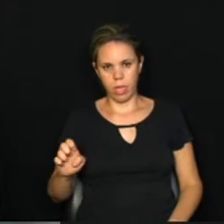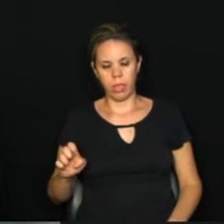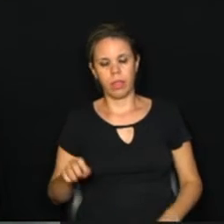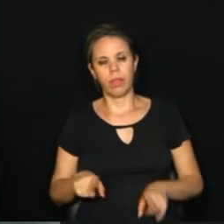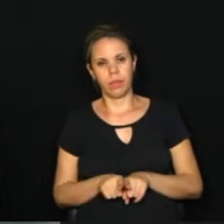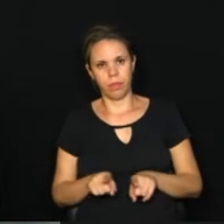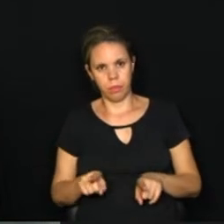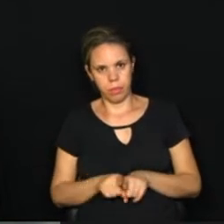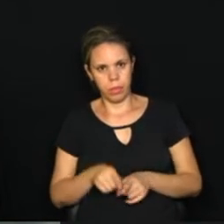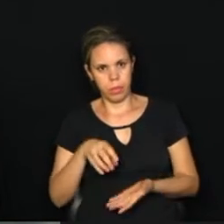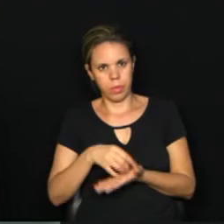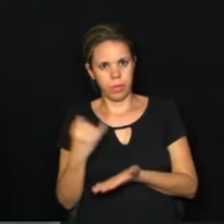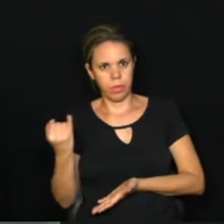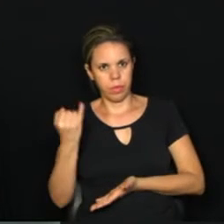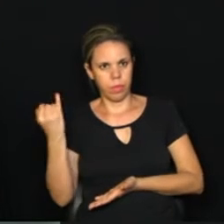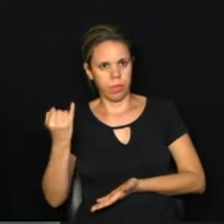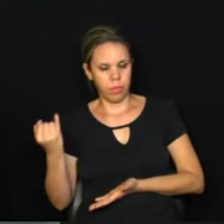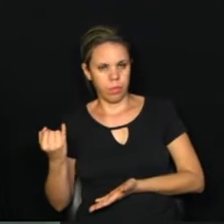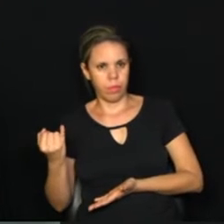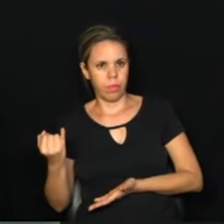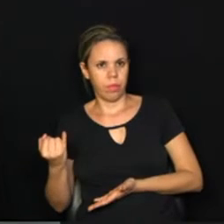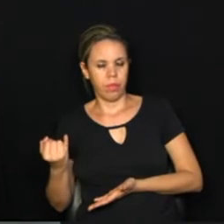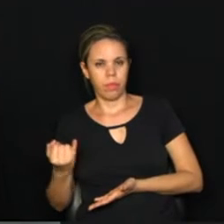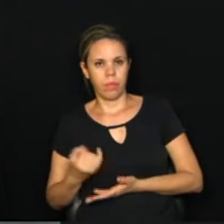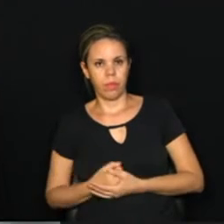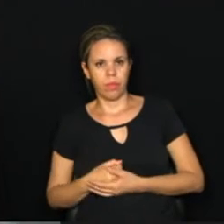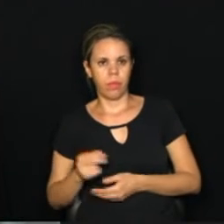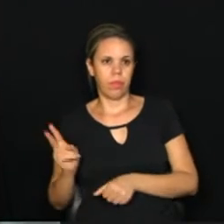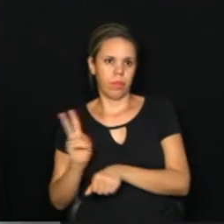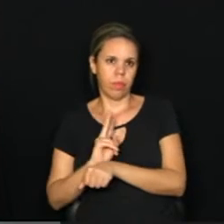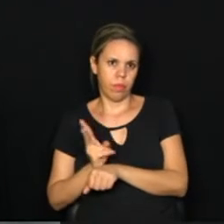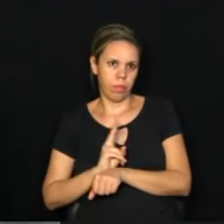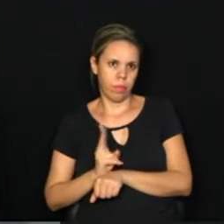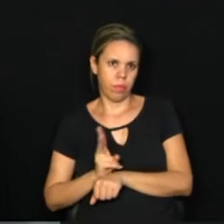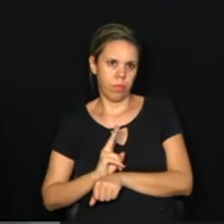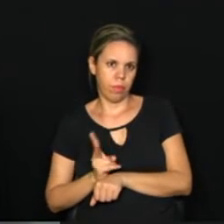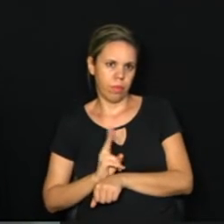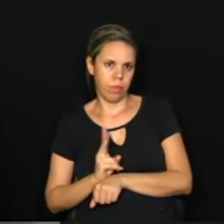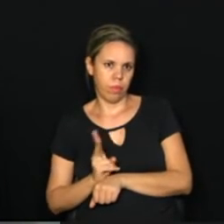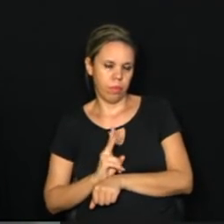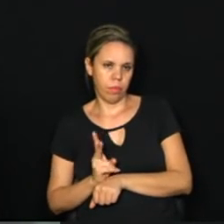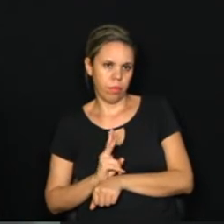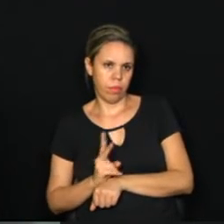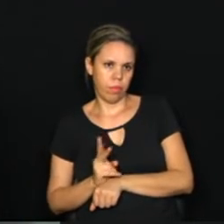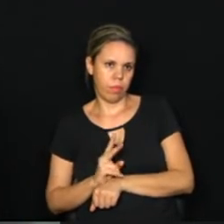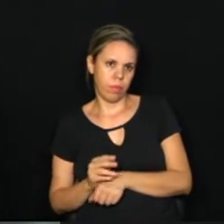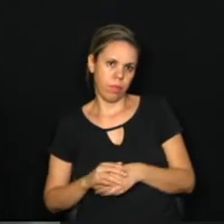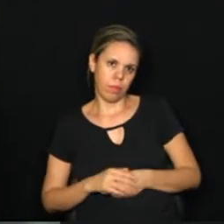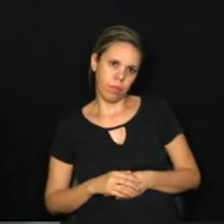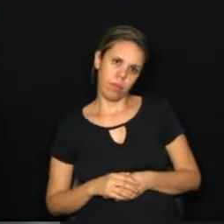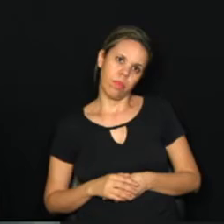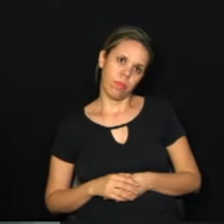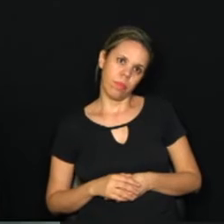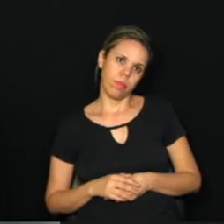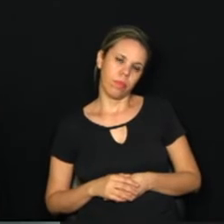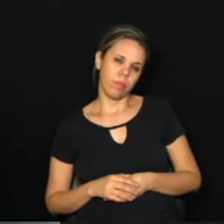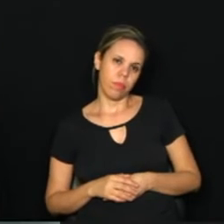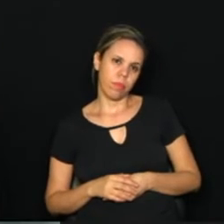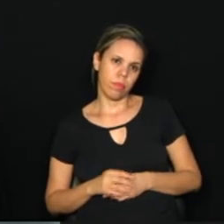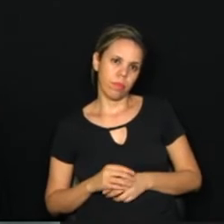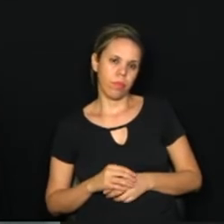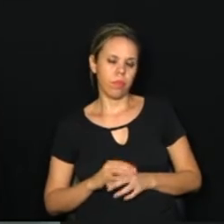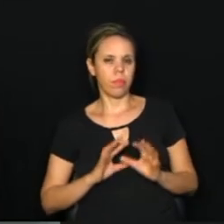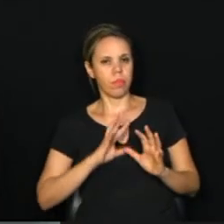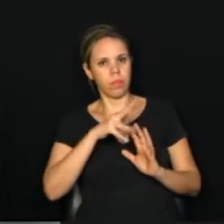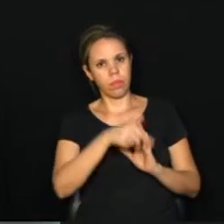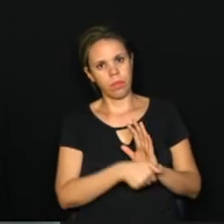é muito importante, além dessa questão da segurança física e segurança ecológica,